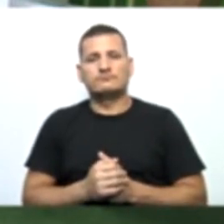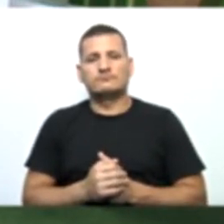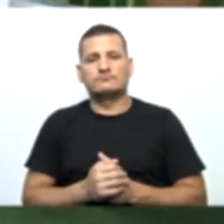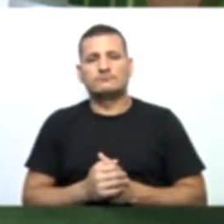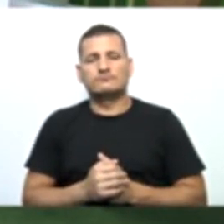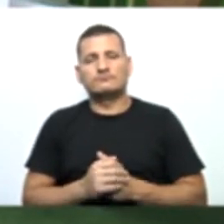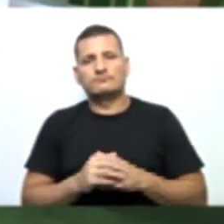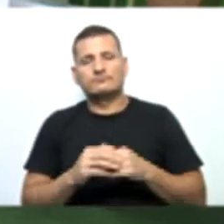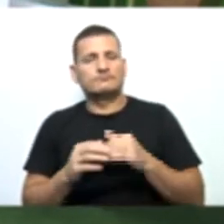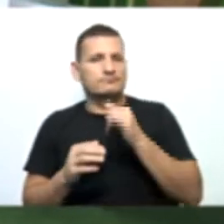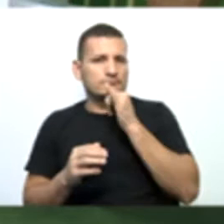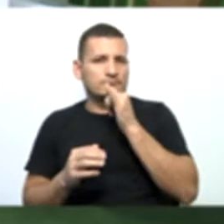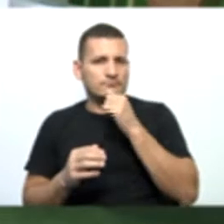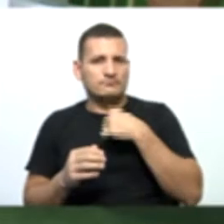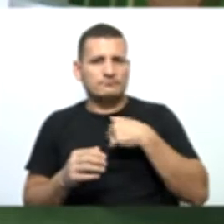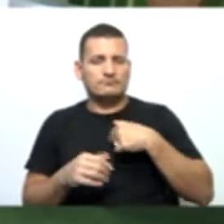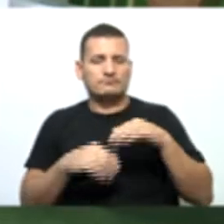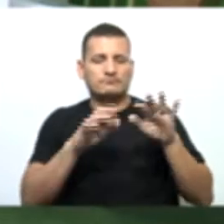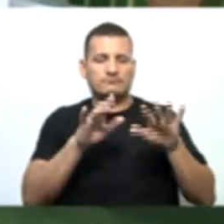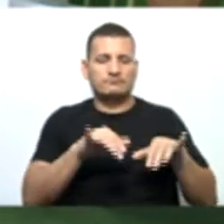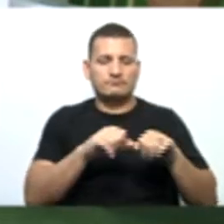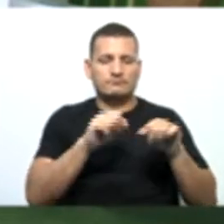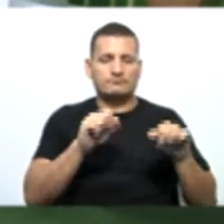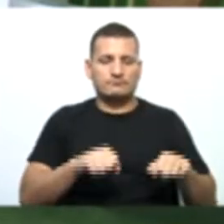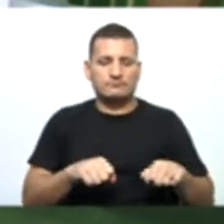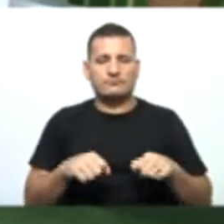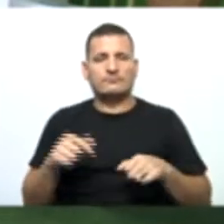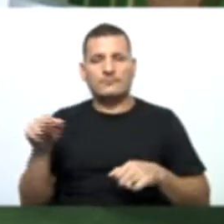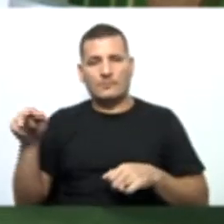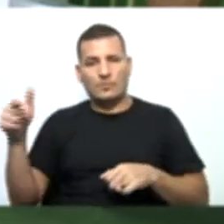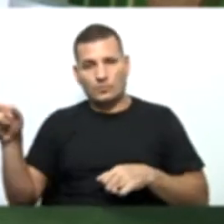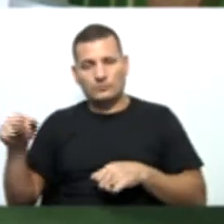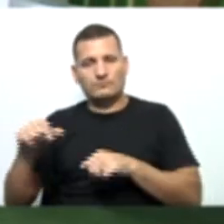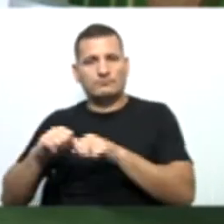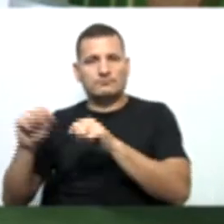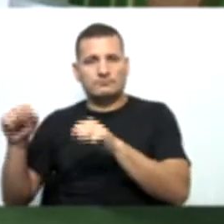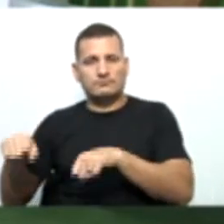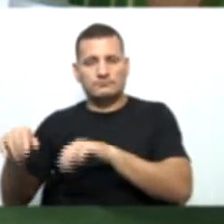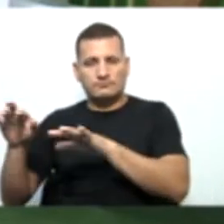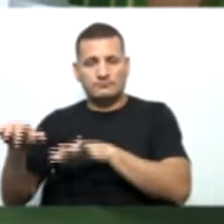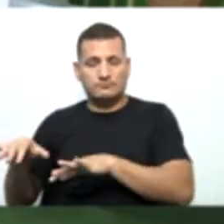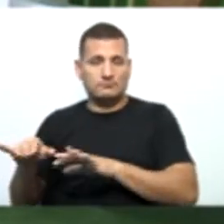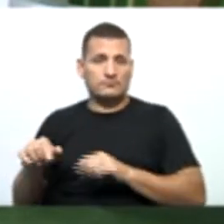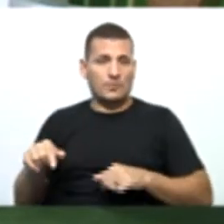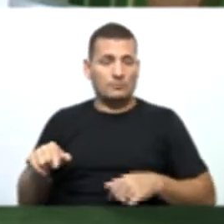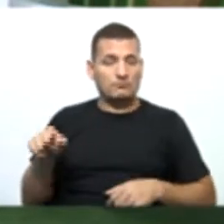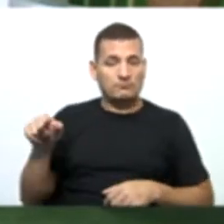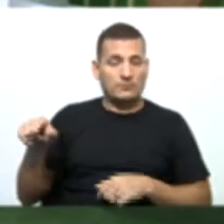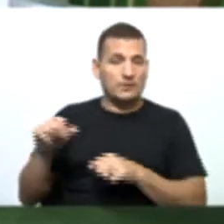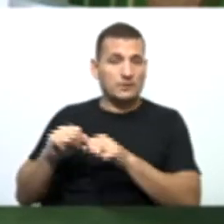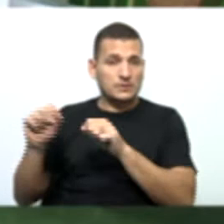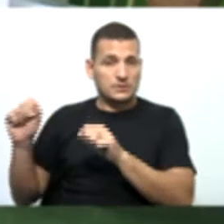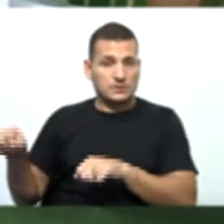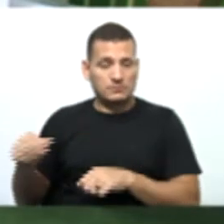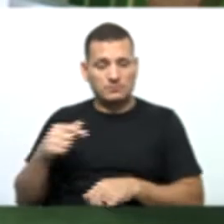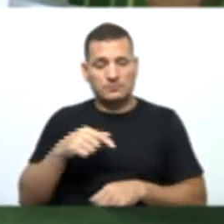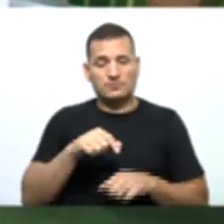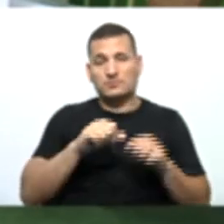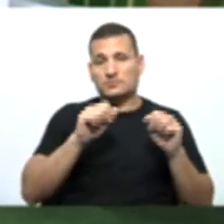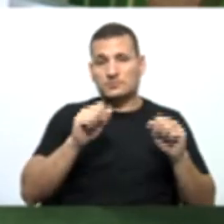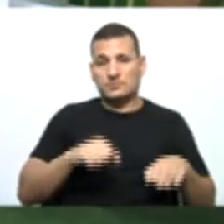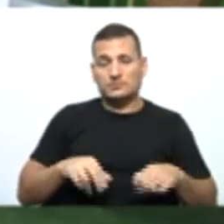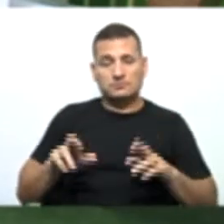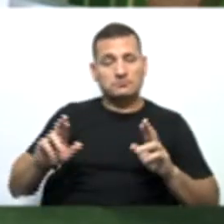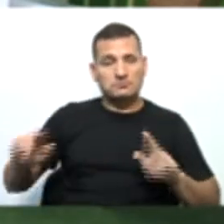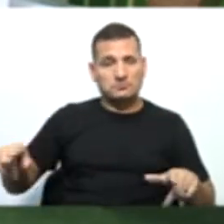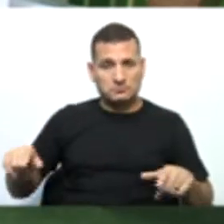eu programo um sistema, o Marlon programa outro, aí o que vai acontecer? Pode ser que o sistema que ele programou é diferente do meu, que o